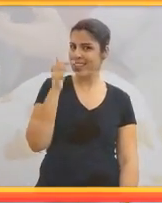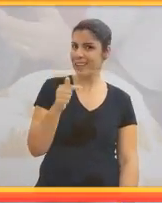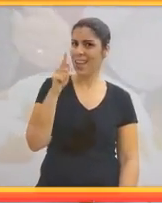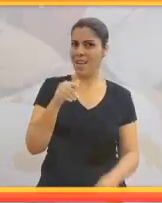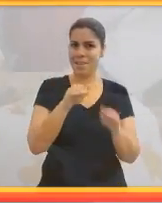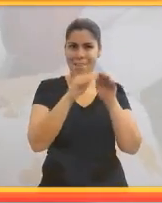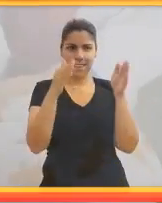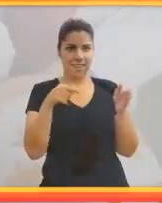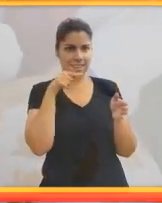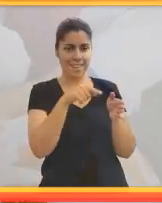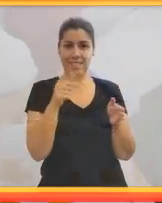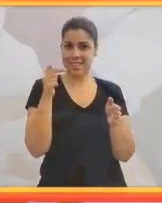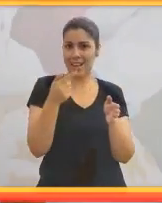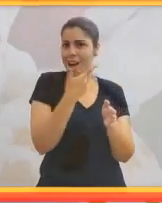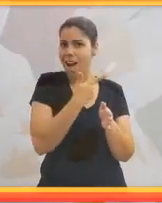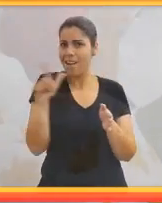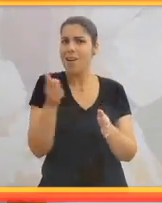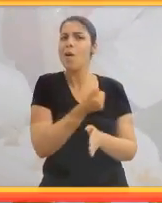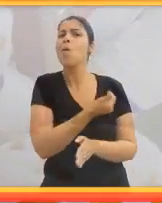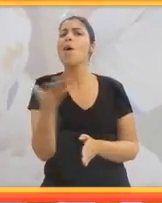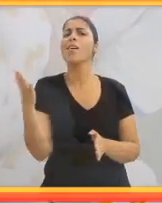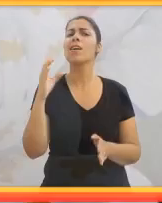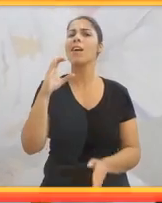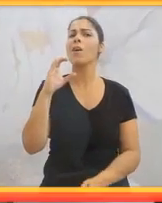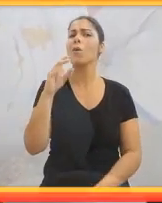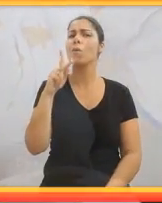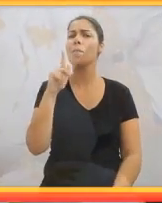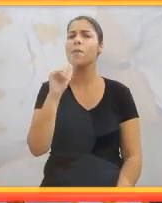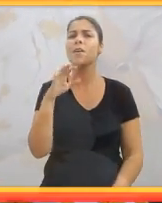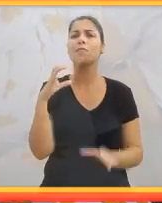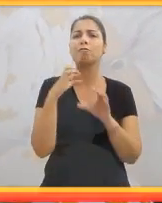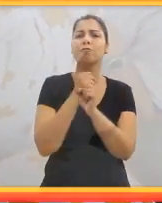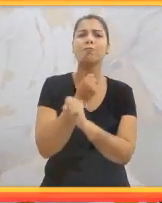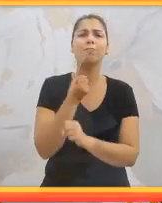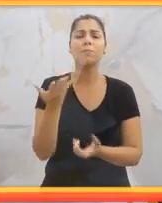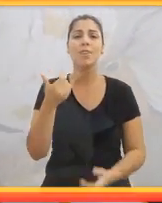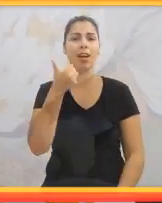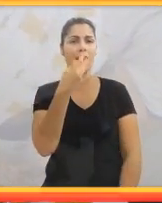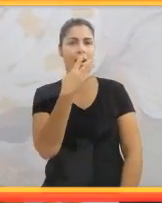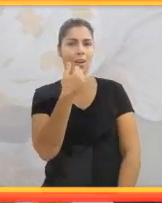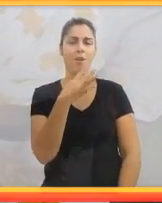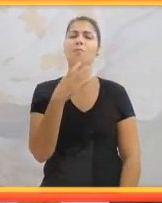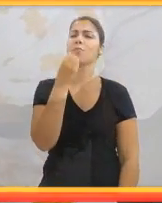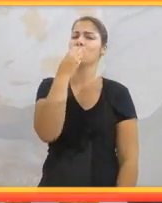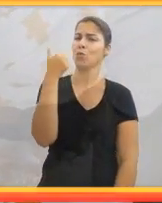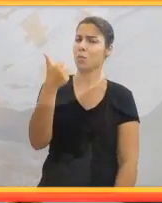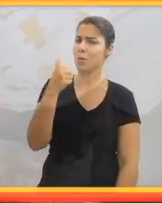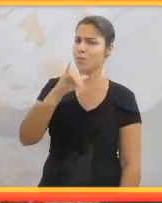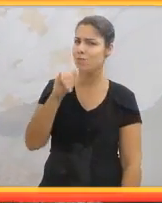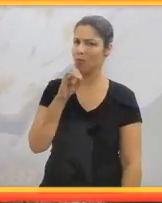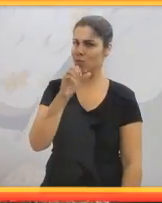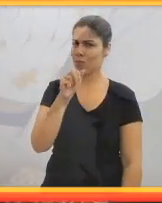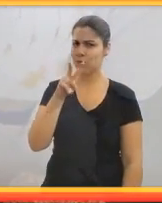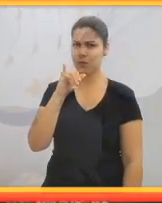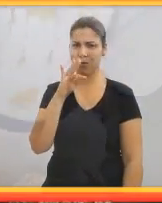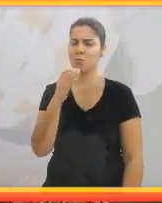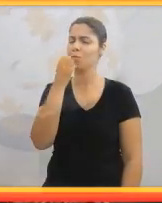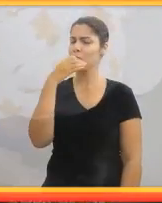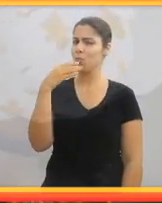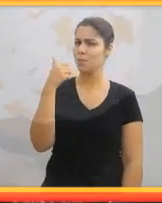1, 2, 3, 4, 5, 6, 7. Muito bem. 7 numa máquina, 7 na outra, quantos cupcakes vão dar? 14. Muito bem,